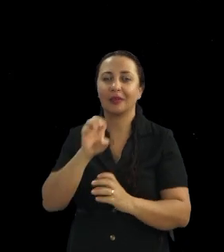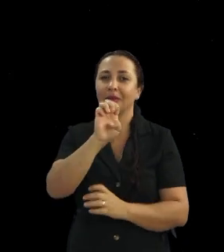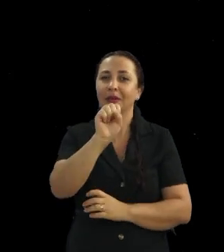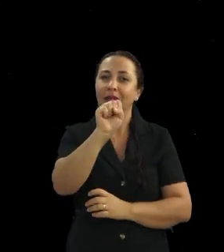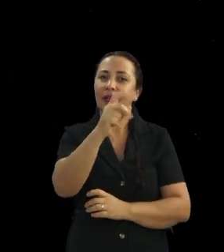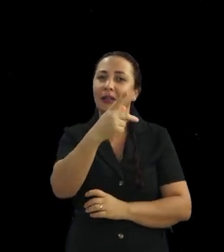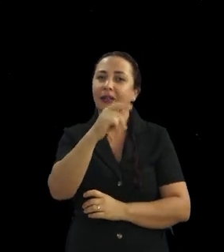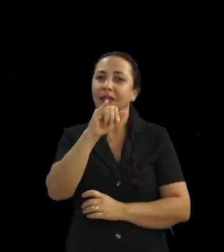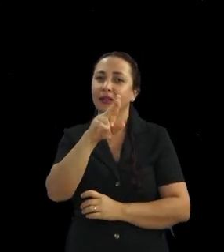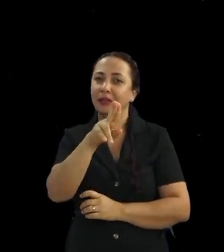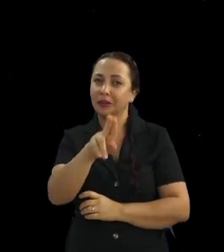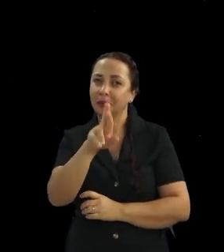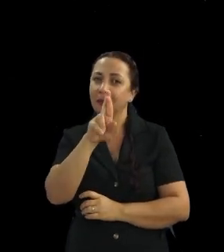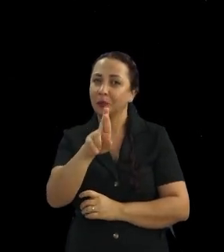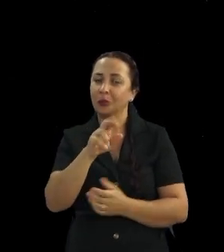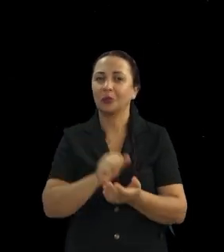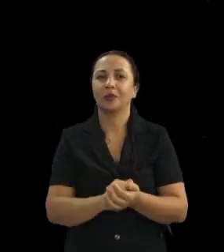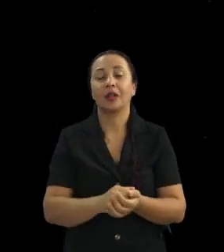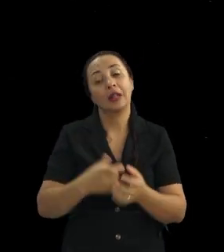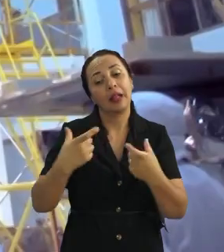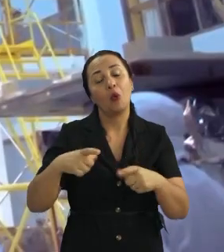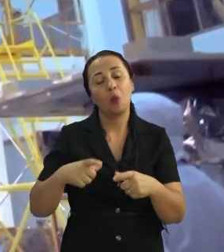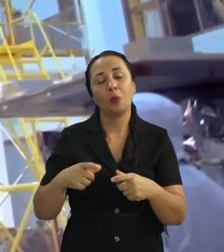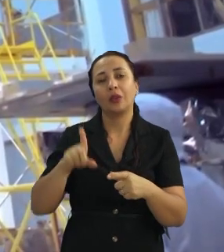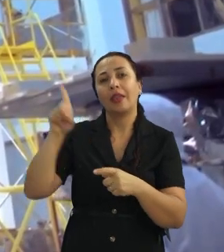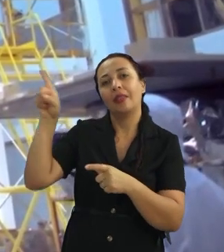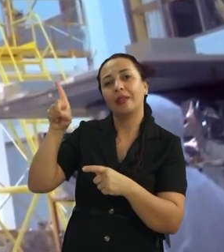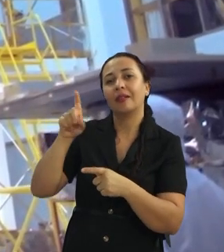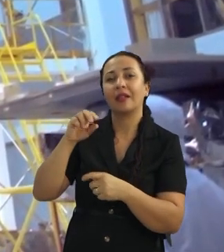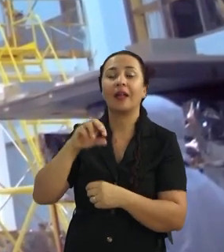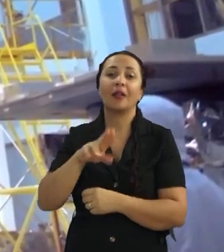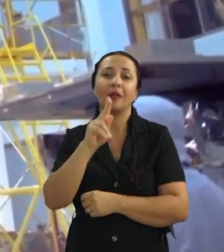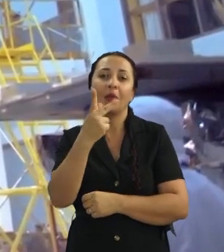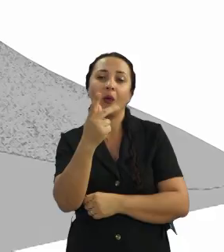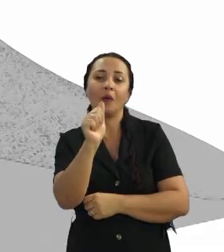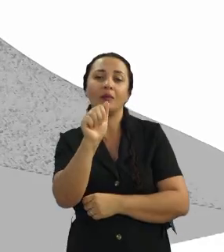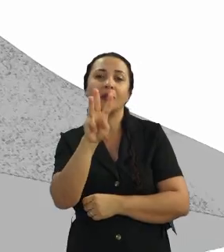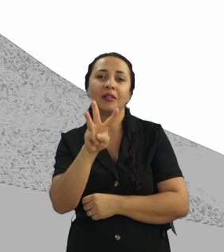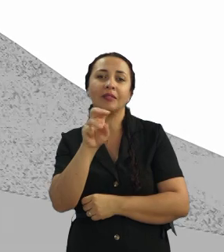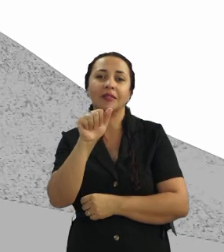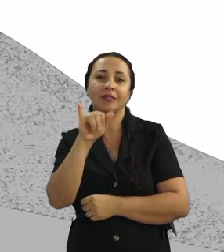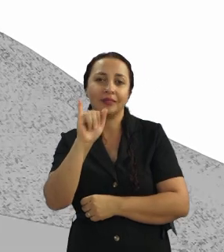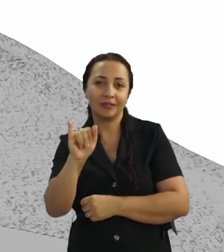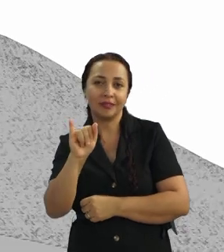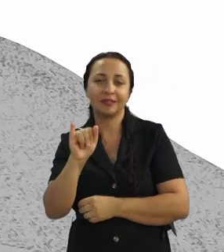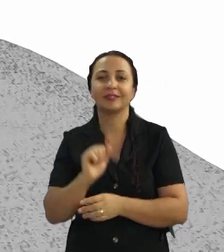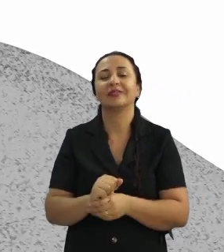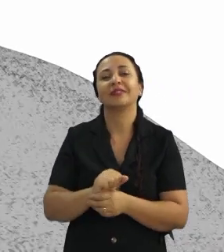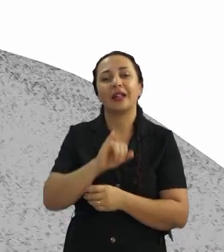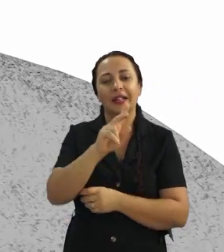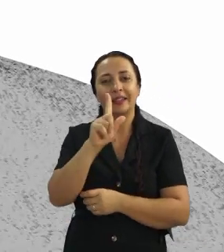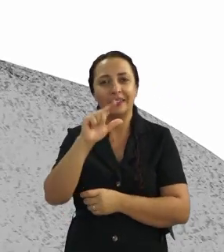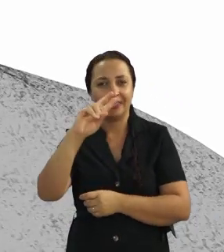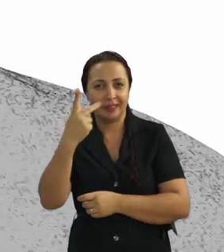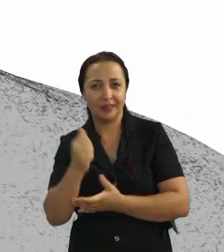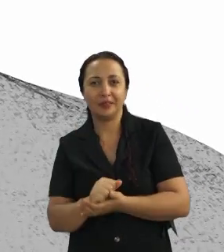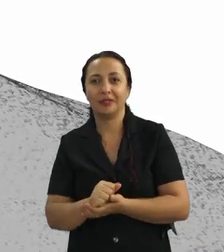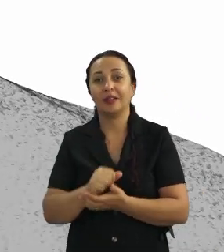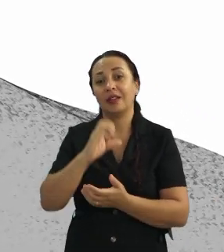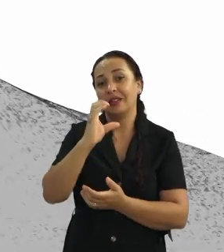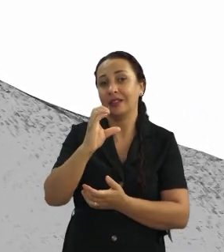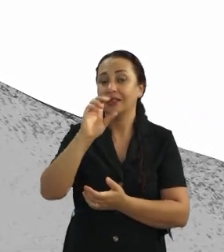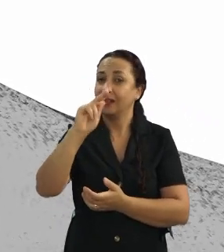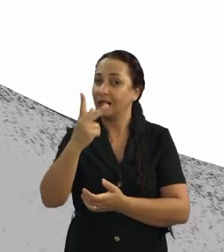Espiru está localizado no Havaí, né? Exatamente no Mauna Kea, num telescópio chamado CFHT, que é